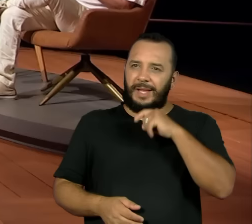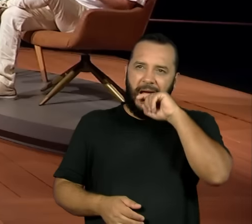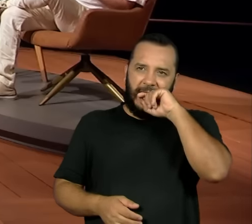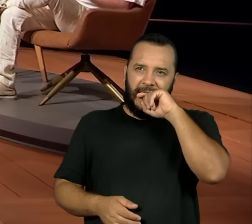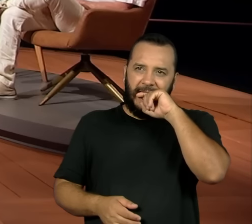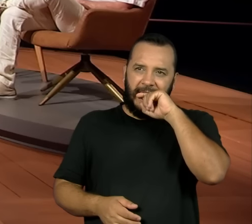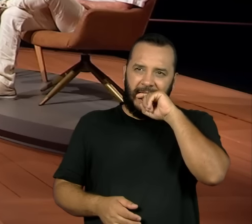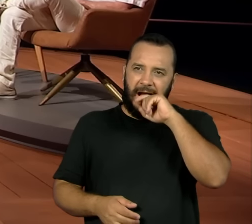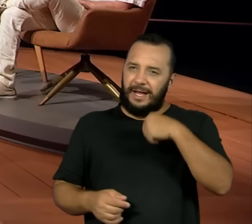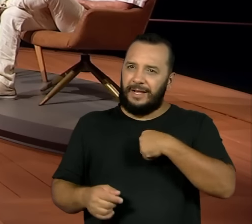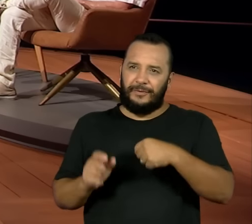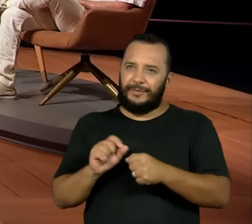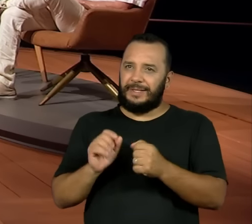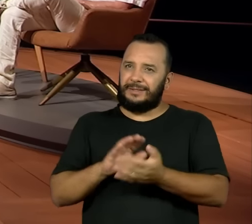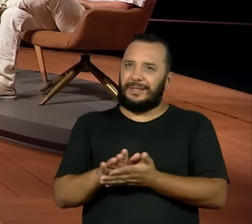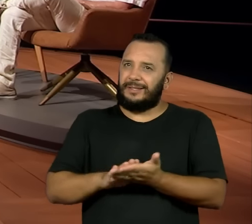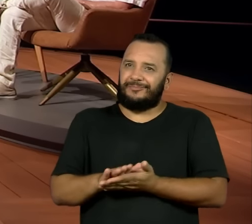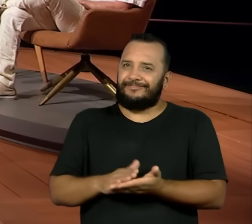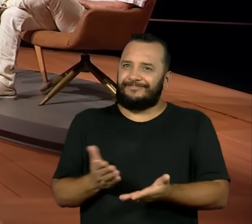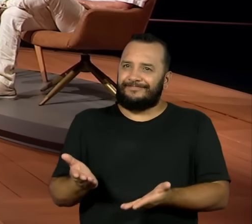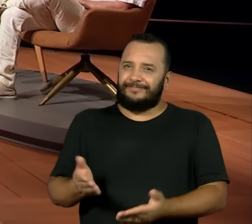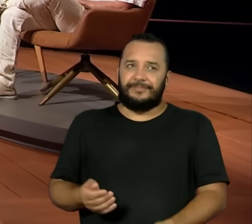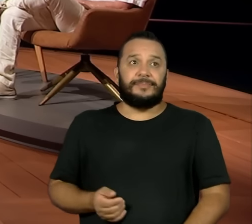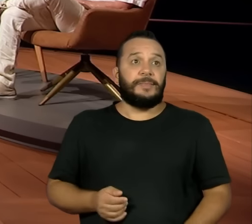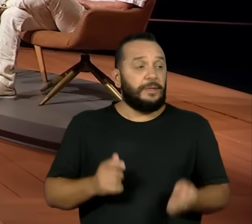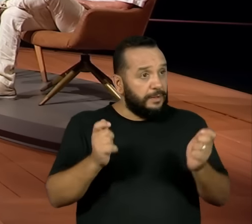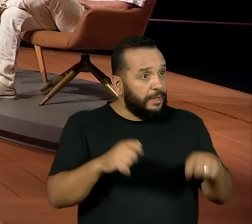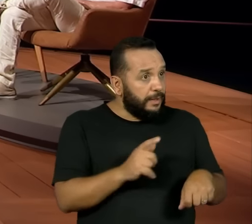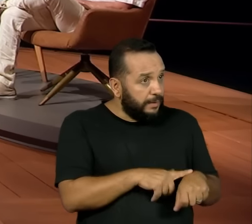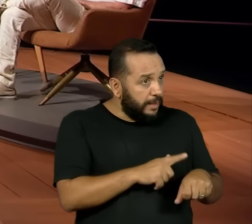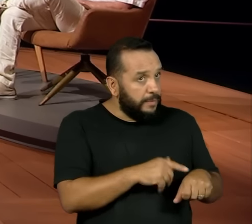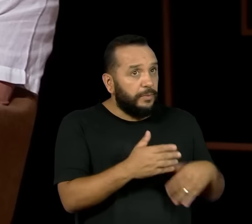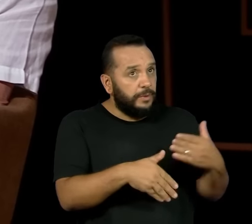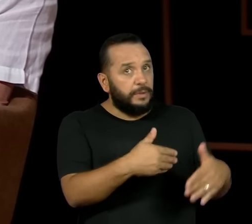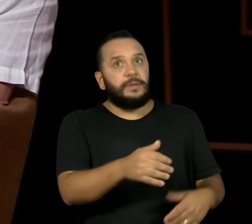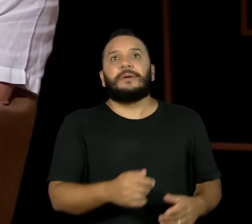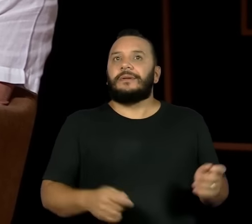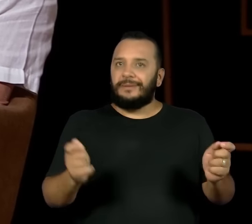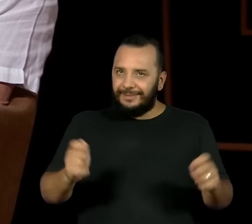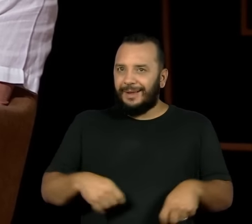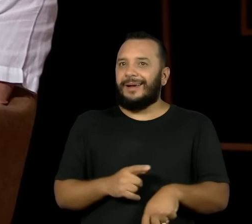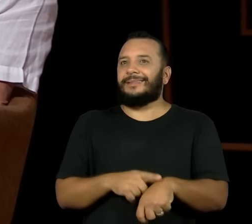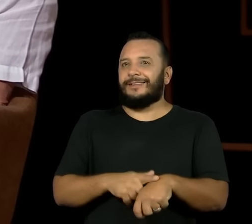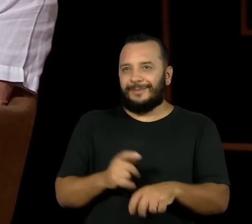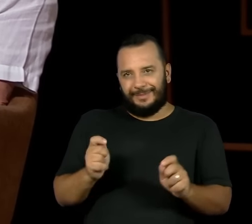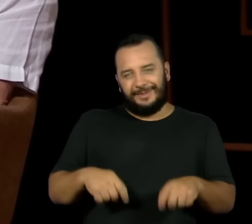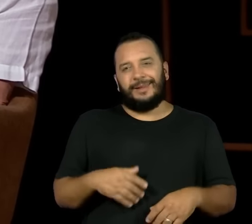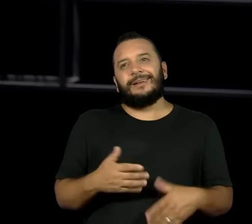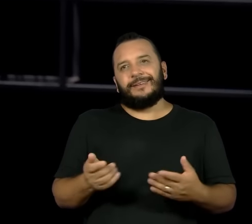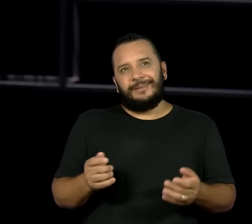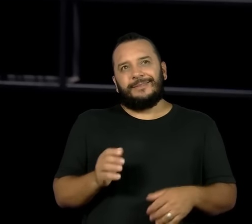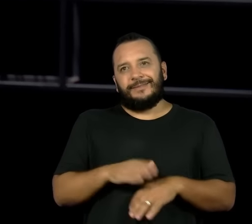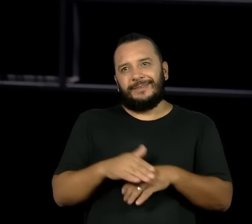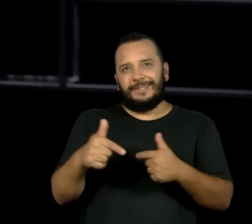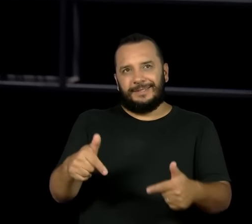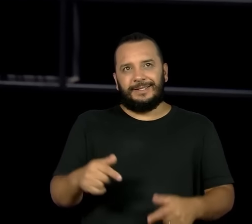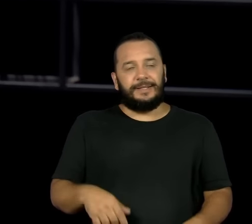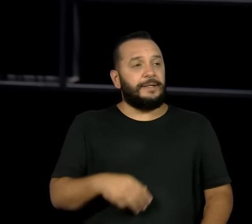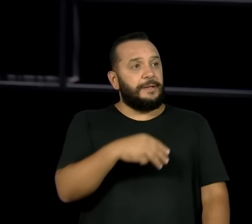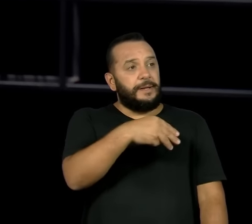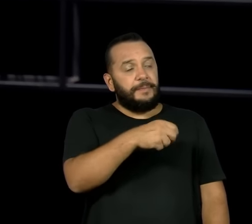não tivesse feito isso uhum tá em tempo né tá tá em tempo CL Maria